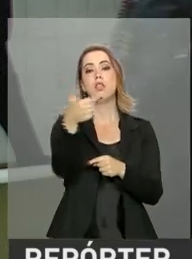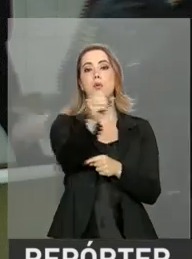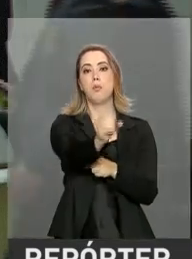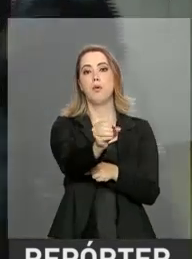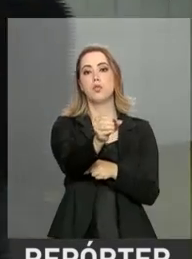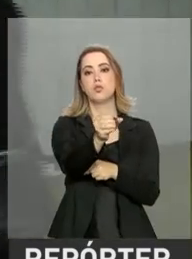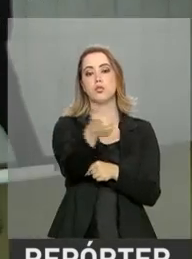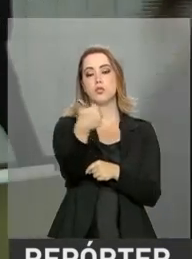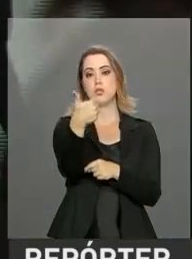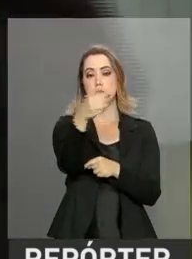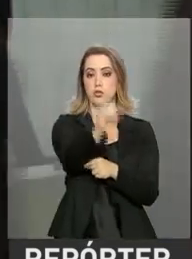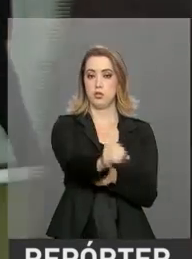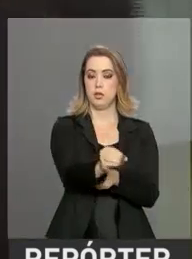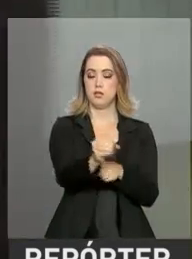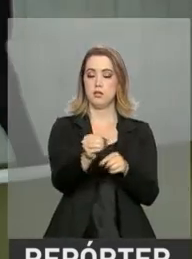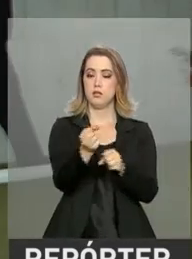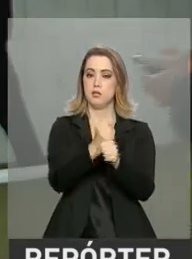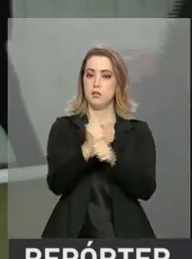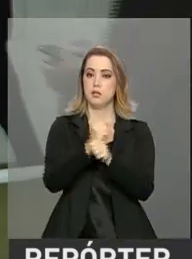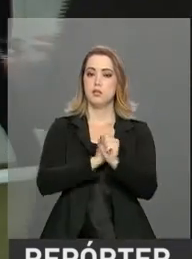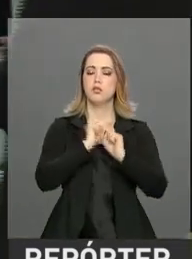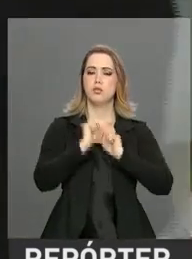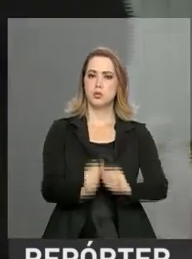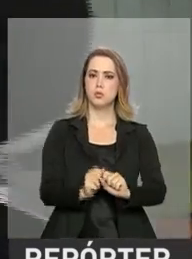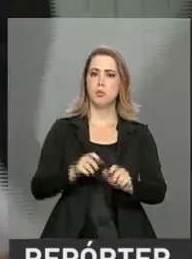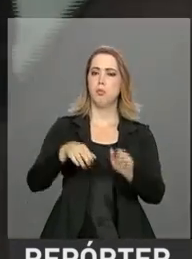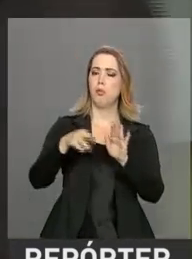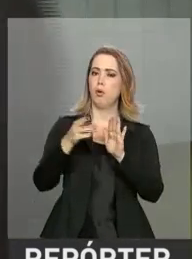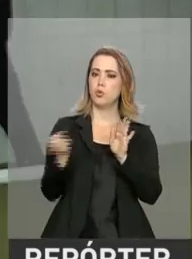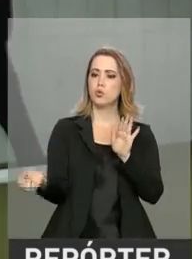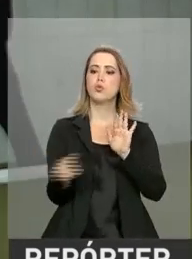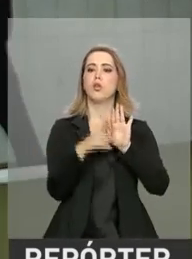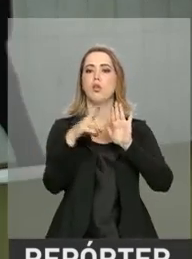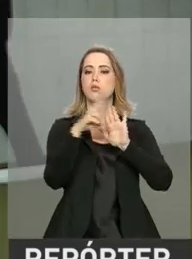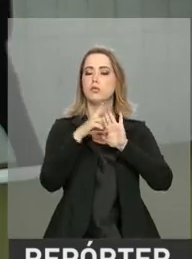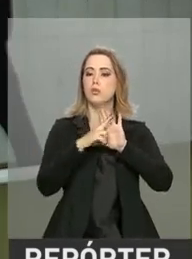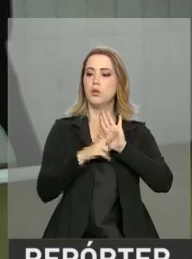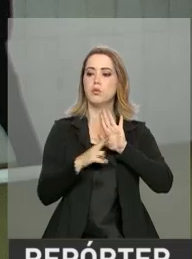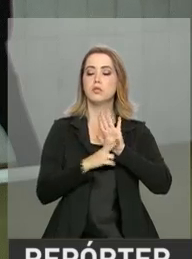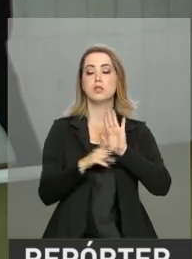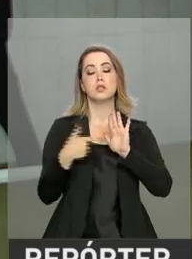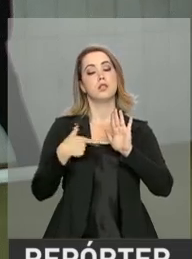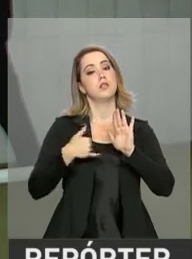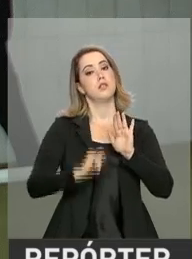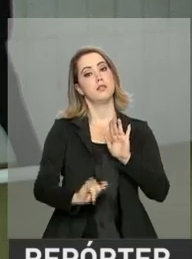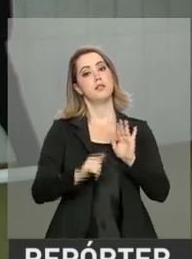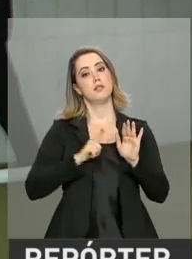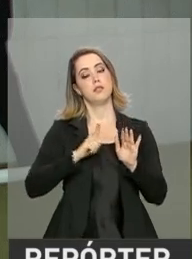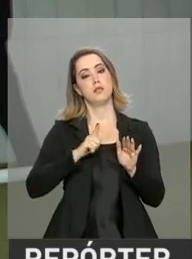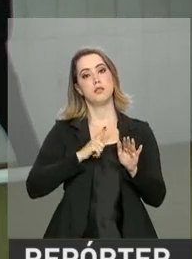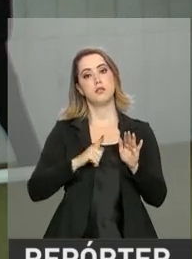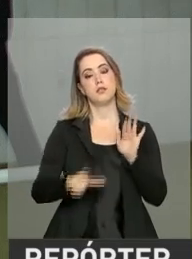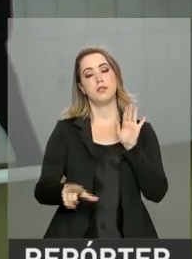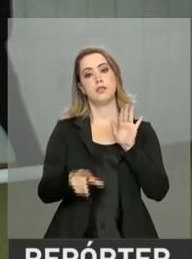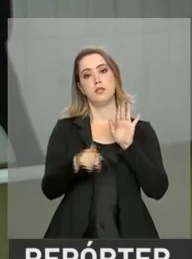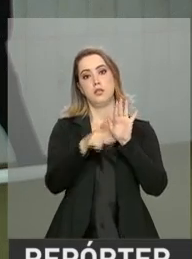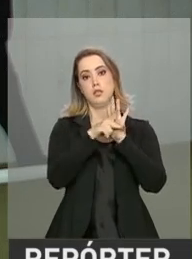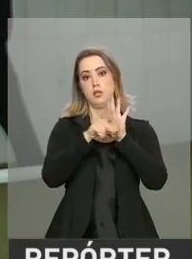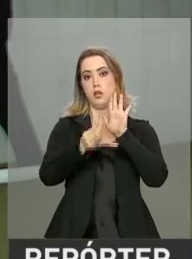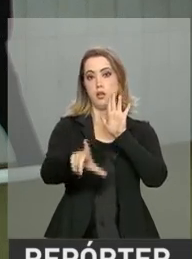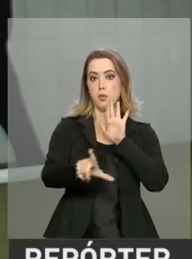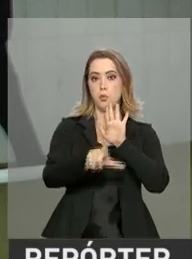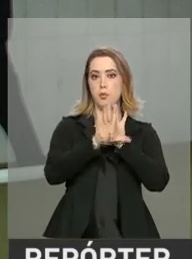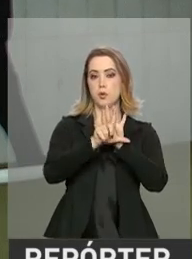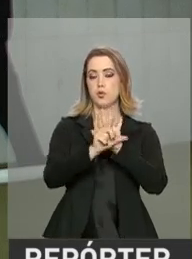proposta poderá ser alterada pelo Presidente da República, isso por meio de um projeto de lei complementar. Mas isso só pode